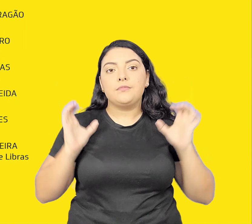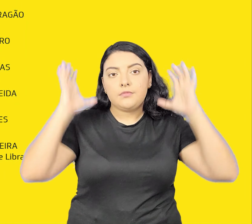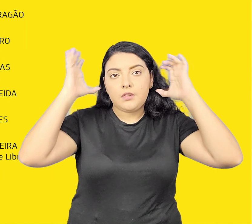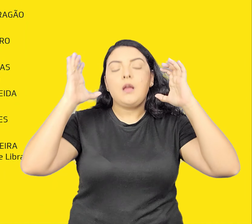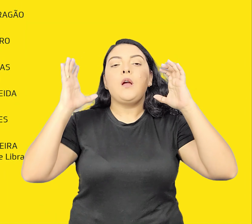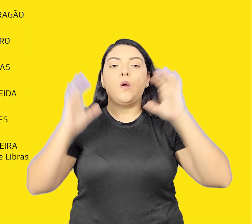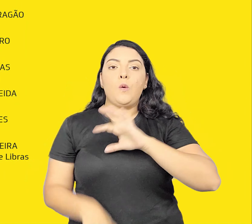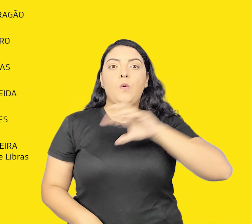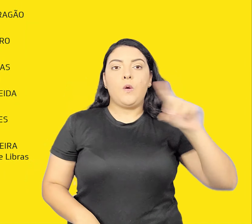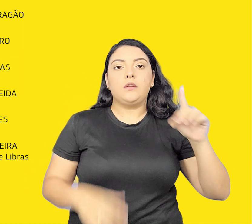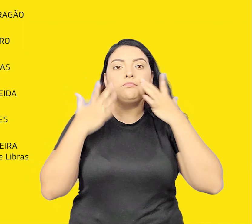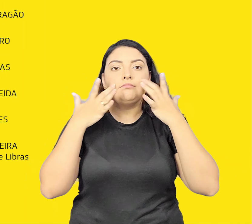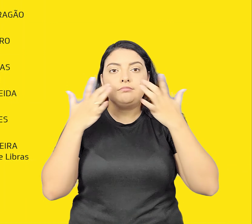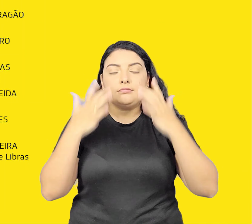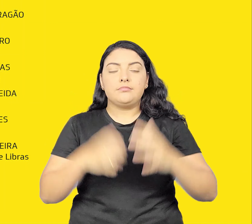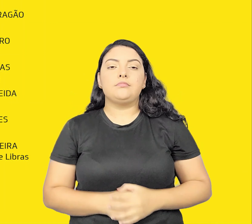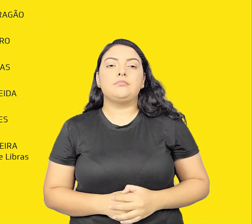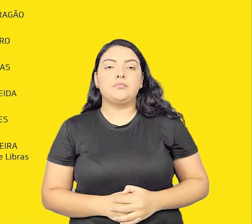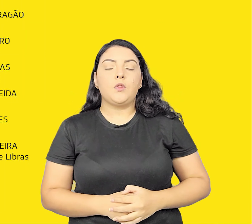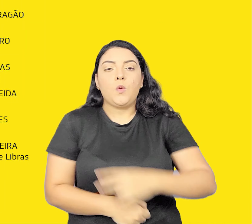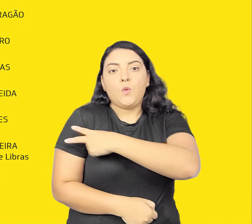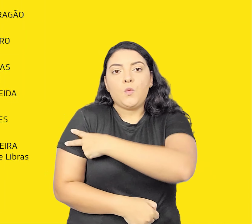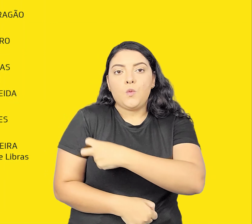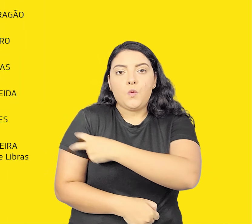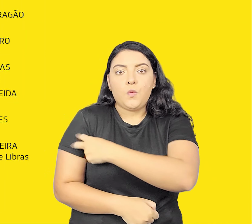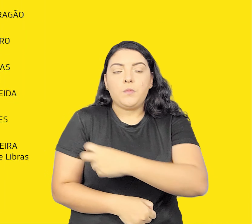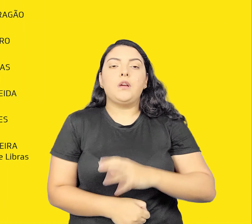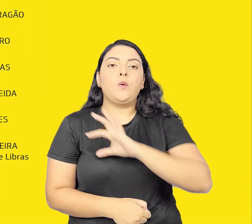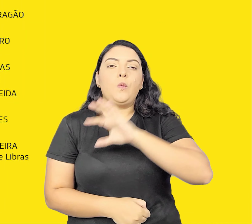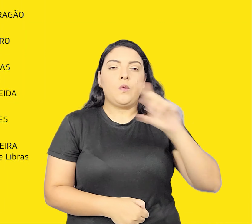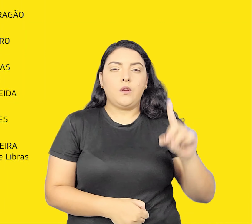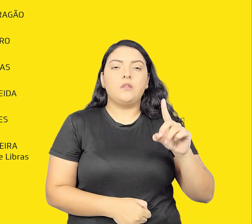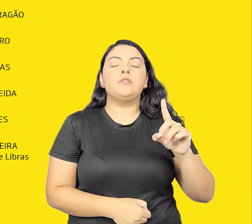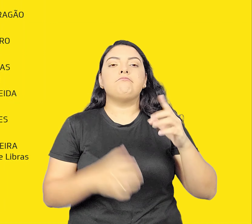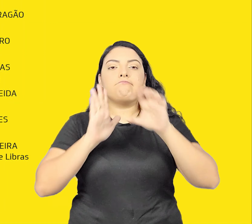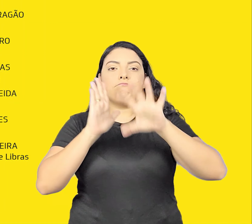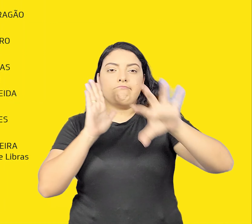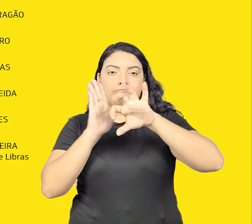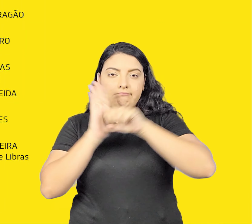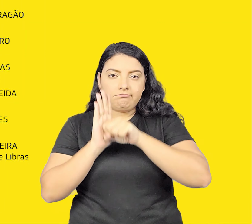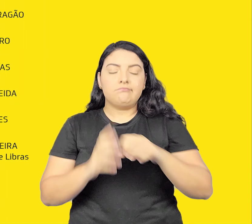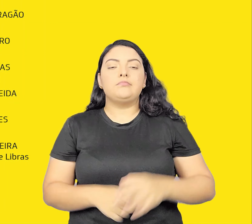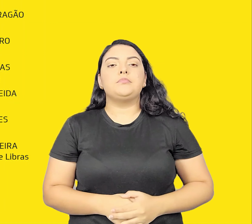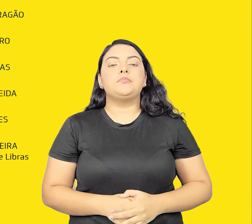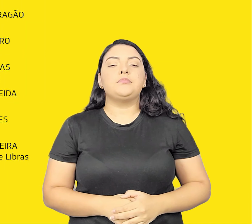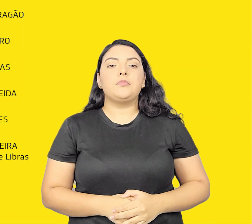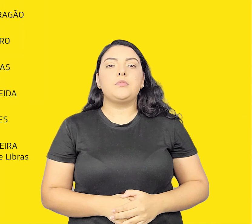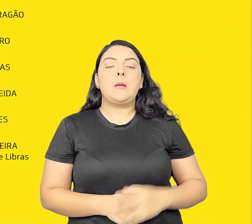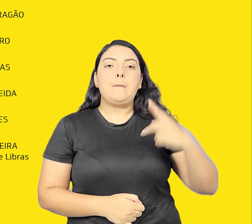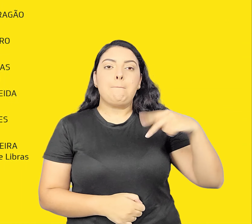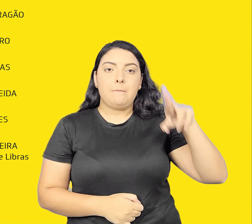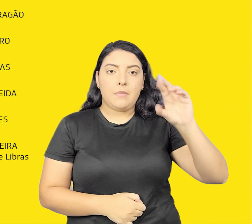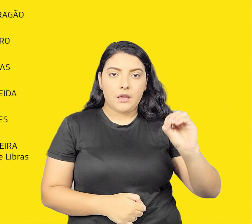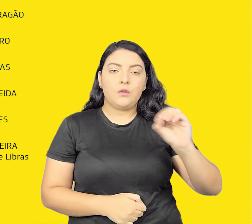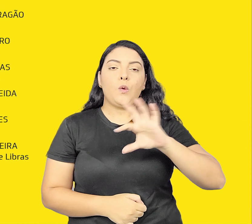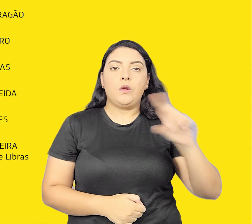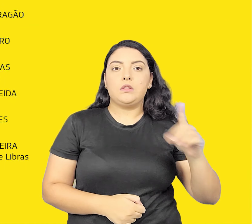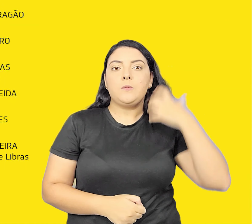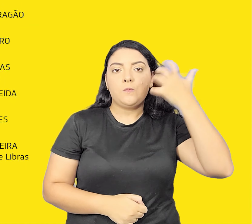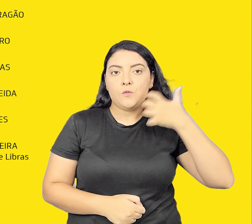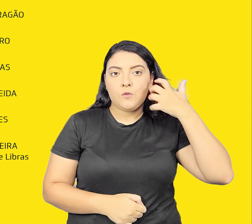Kelly N. Saldanha Coordenação de Teatro Rubia Mércio de Oliveira Coordenação de Audiovisual Pedro Ernesto